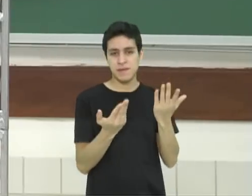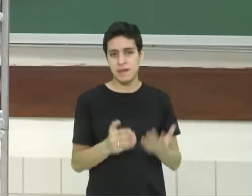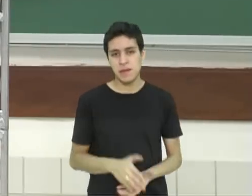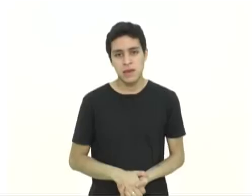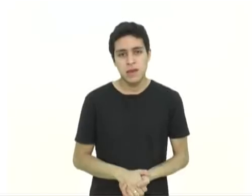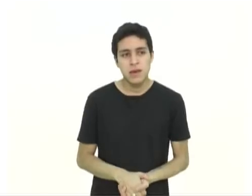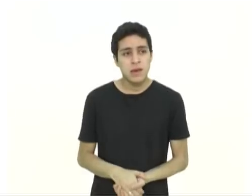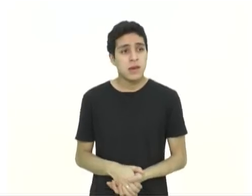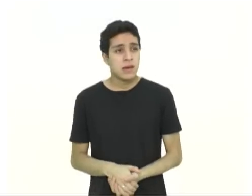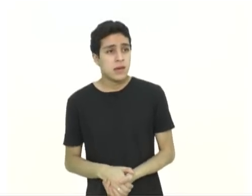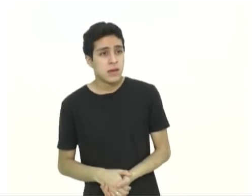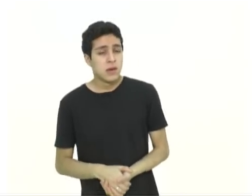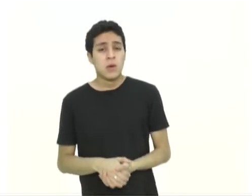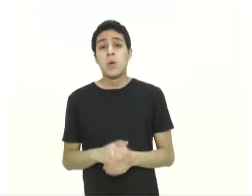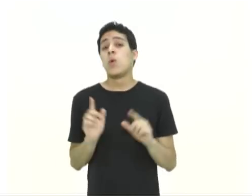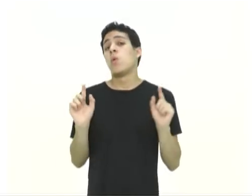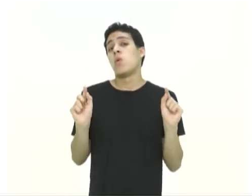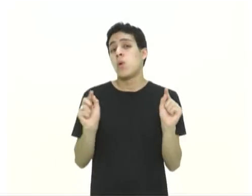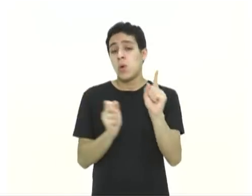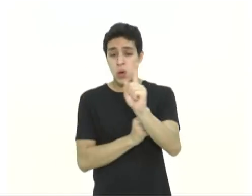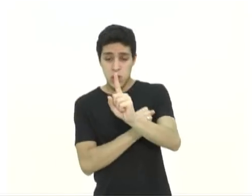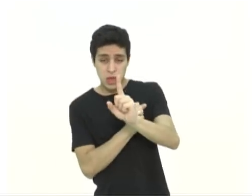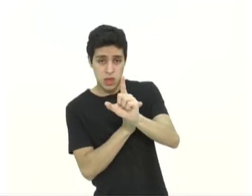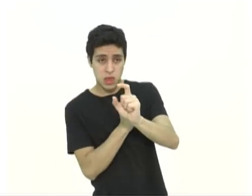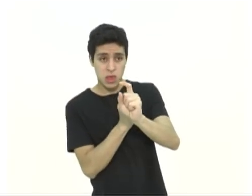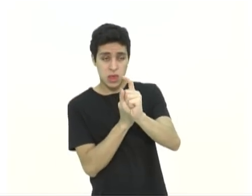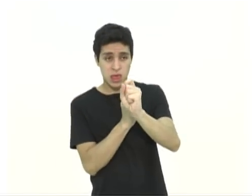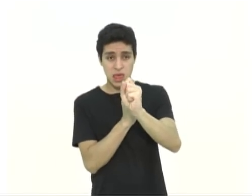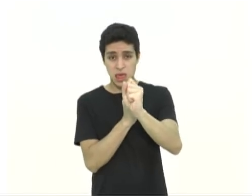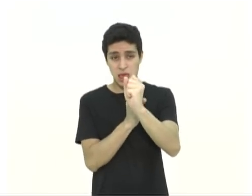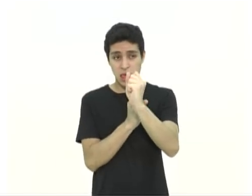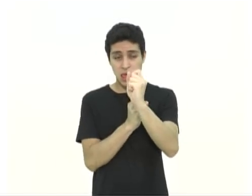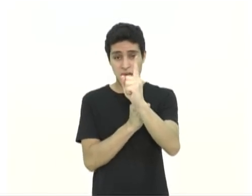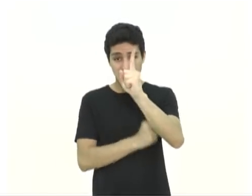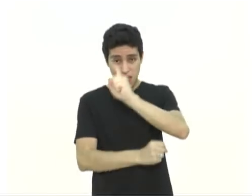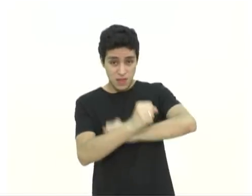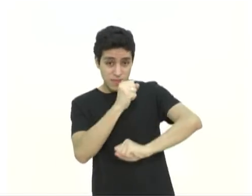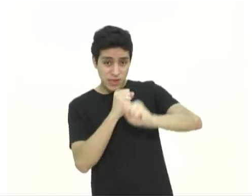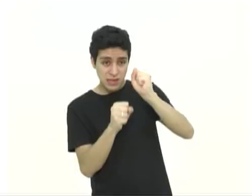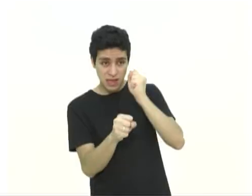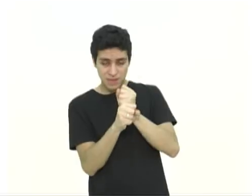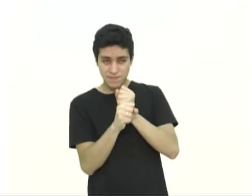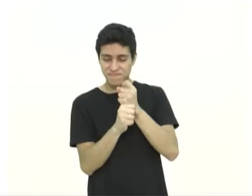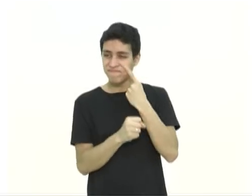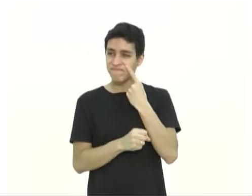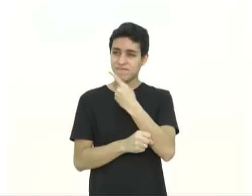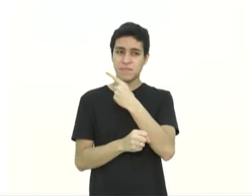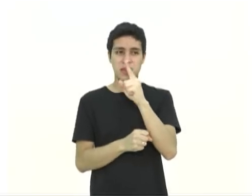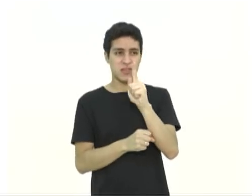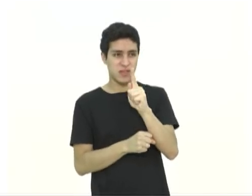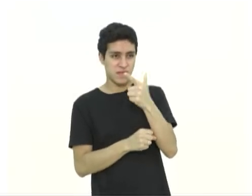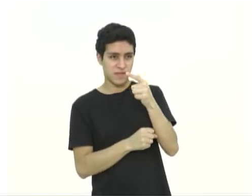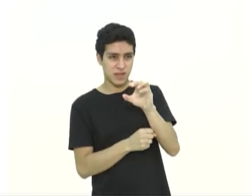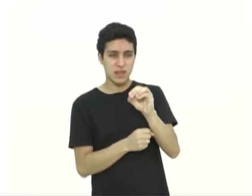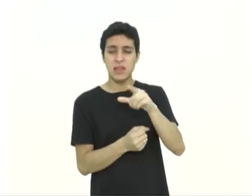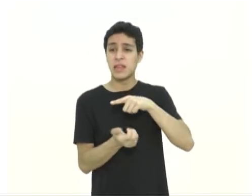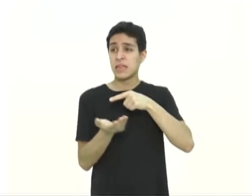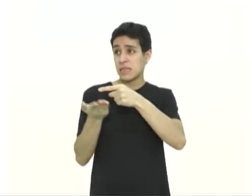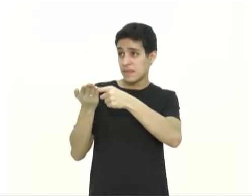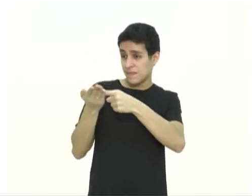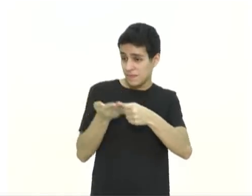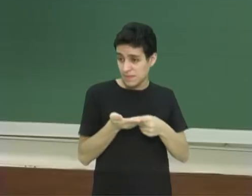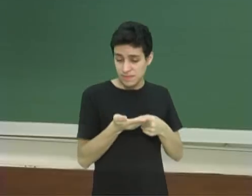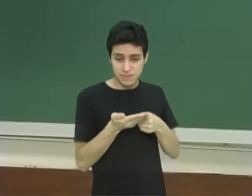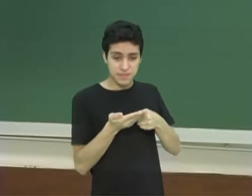nacional. No ano passado, né, temos aqui a foto da convenção do G20 em Osaka, onde foi firmado um acordo